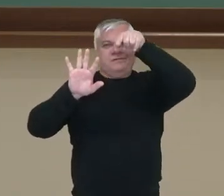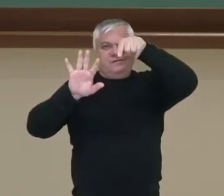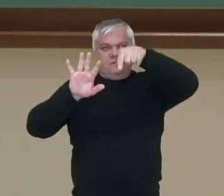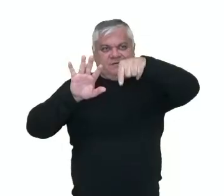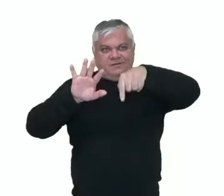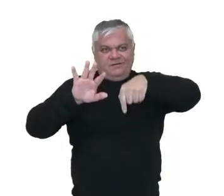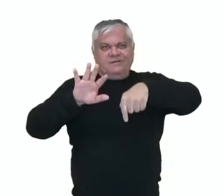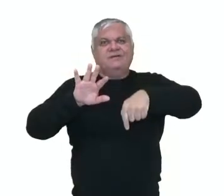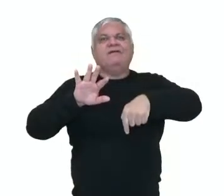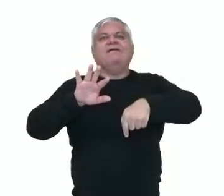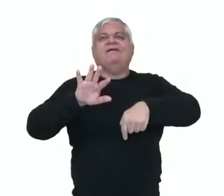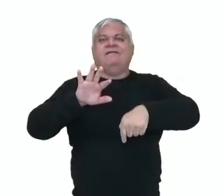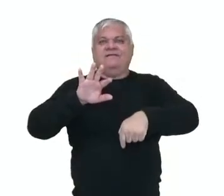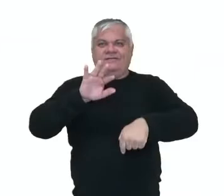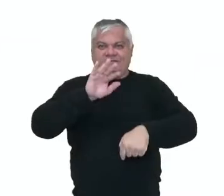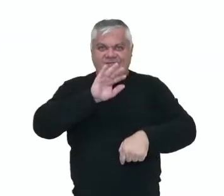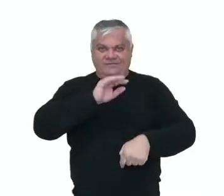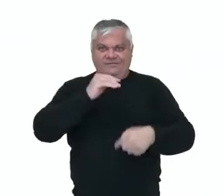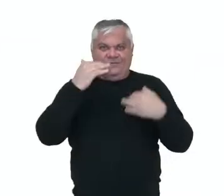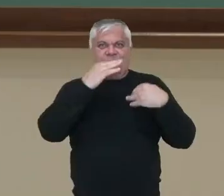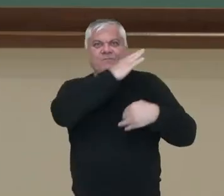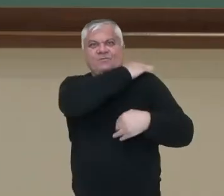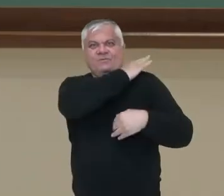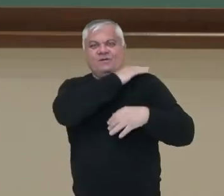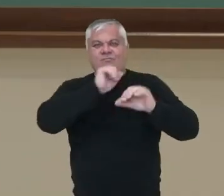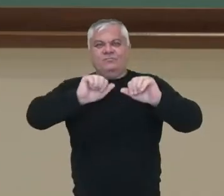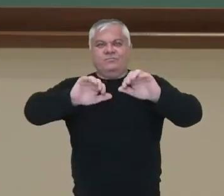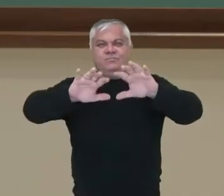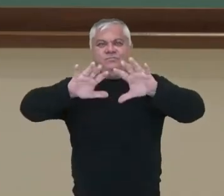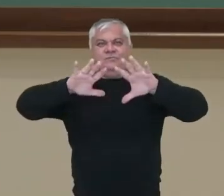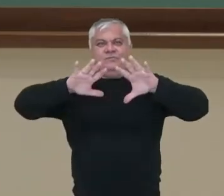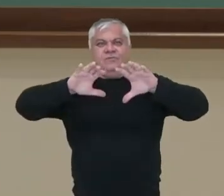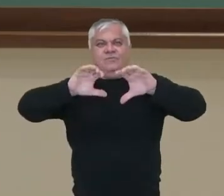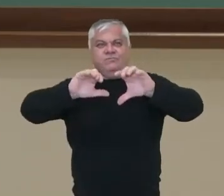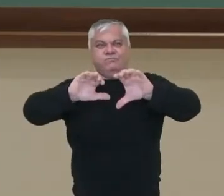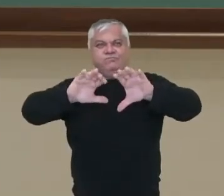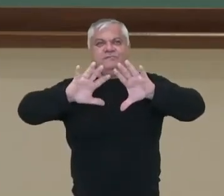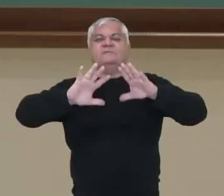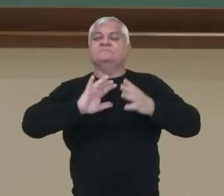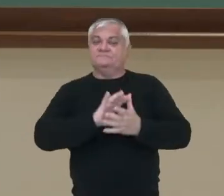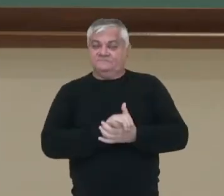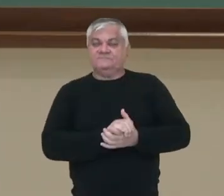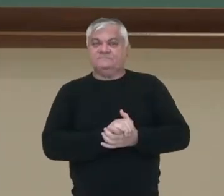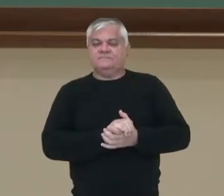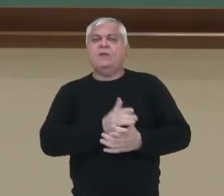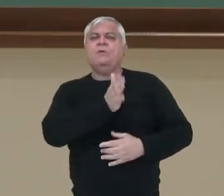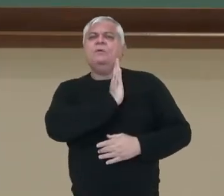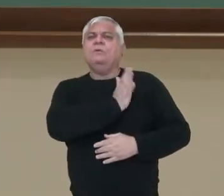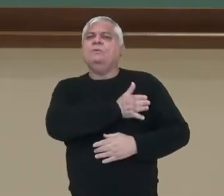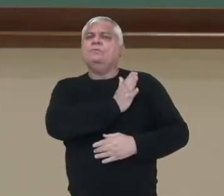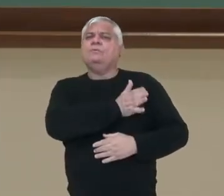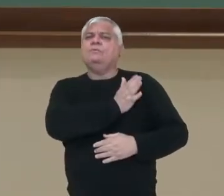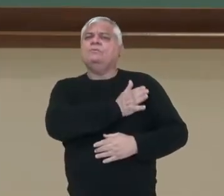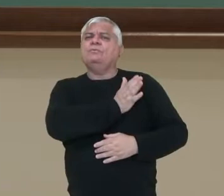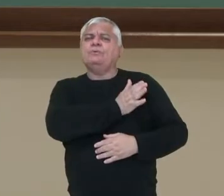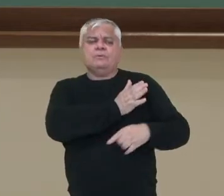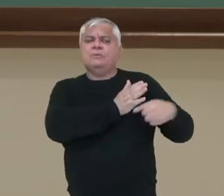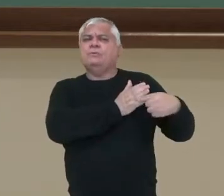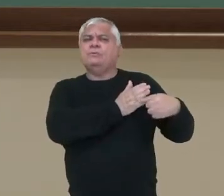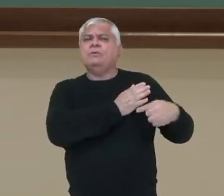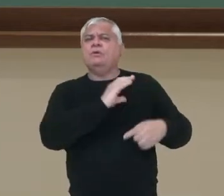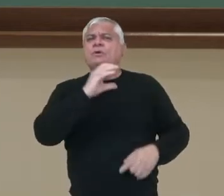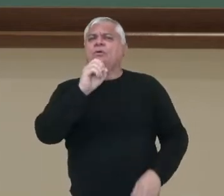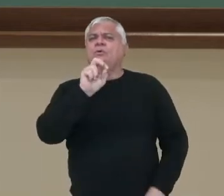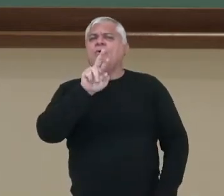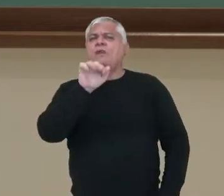direito e vai voltar para o pulmão, ok? Então, o coração, especificamente, né?